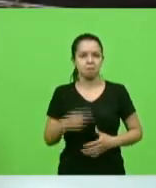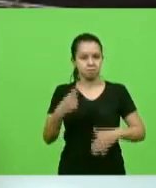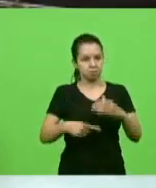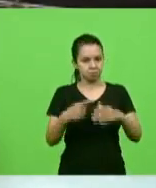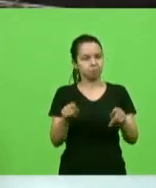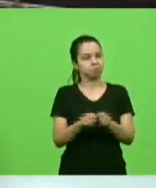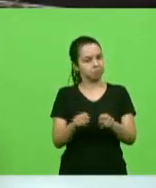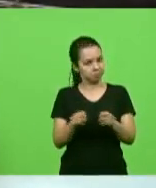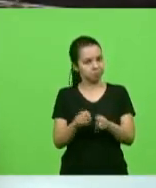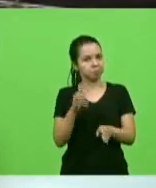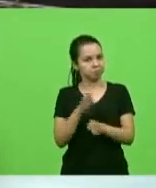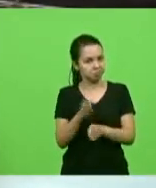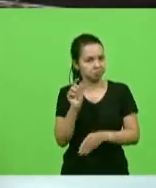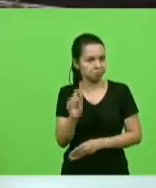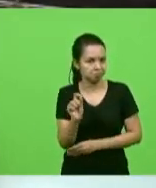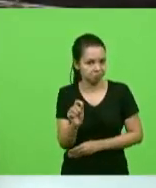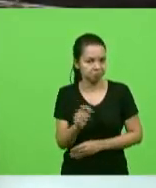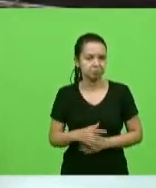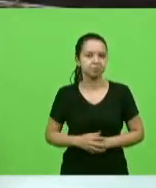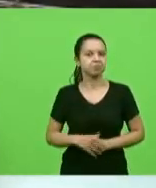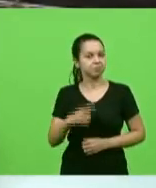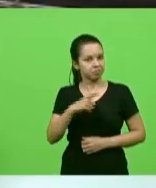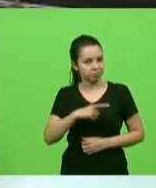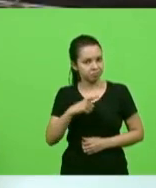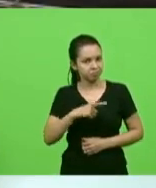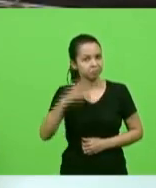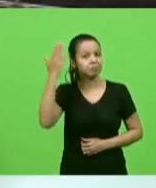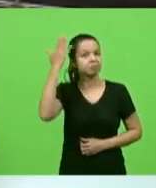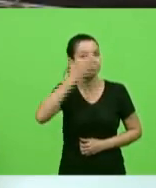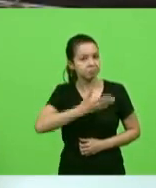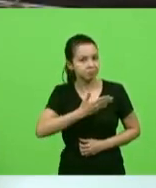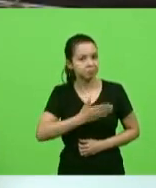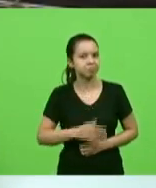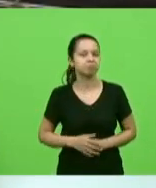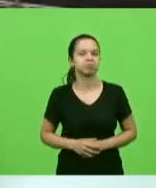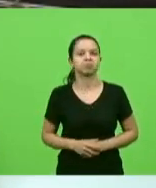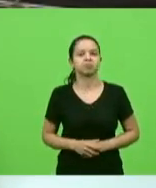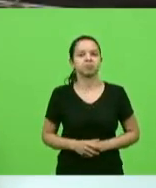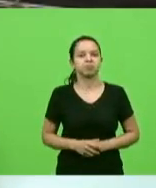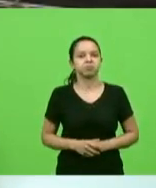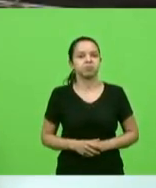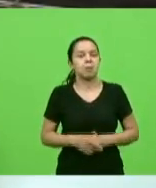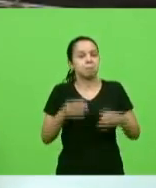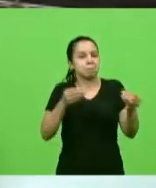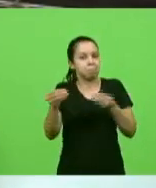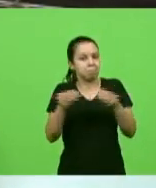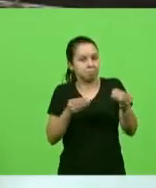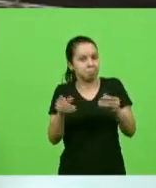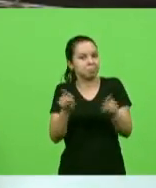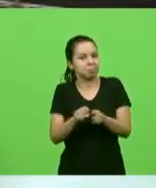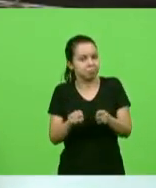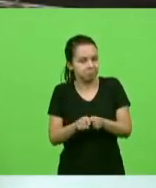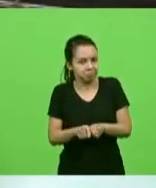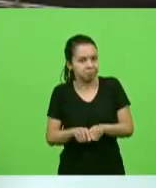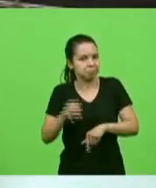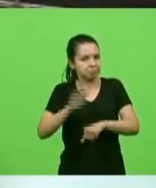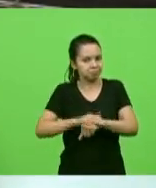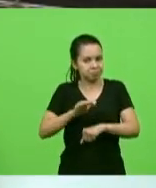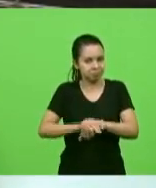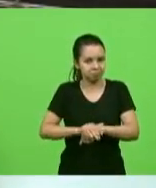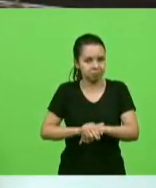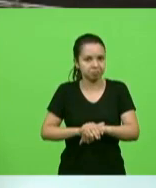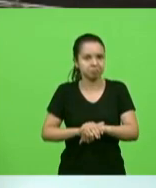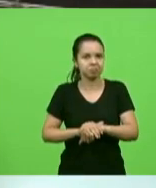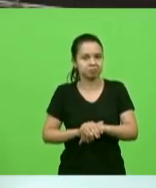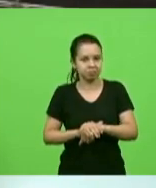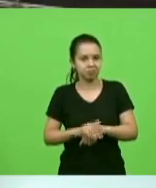concluiu de que há indícios de materialidade e autoria de